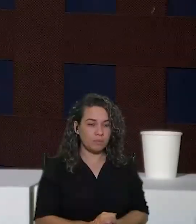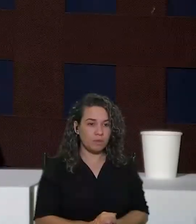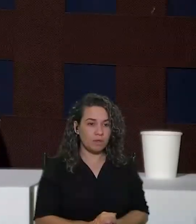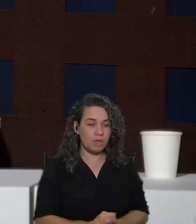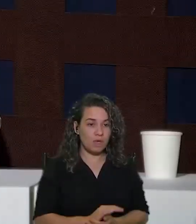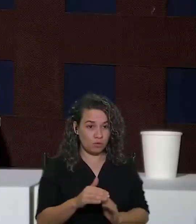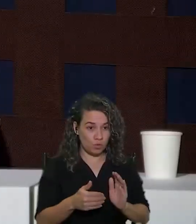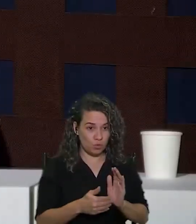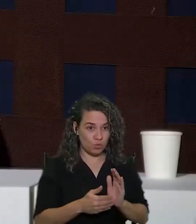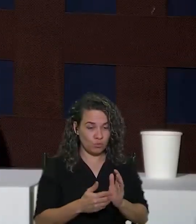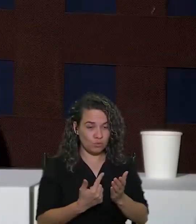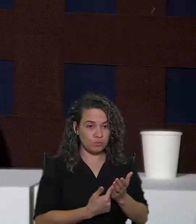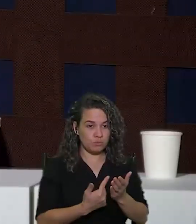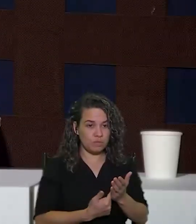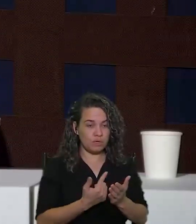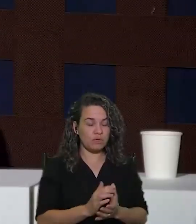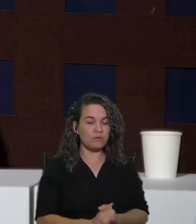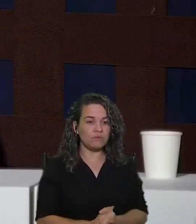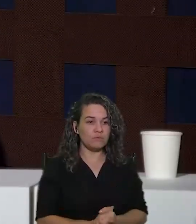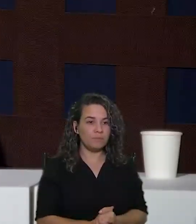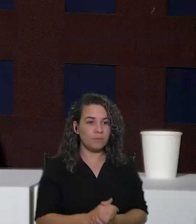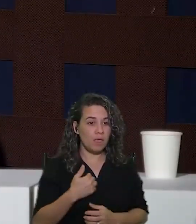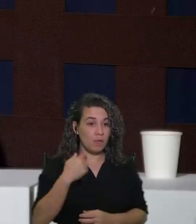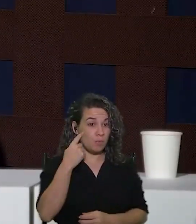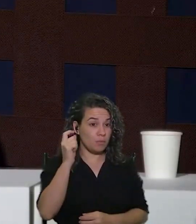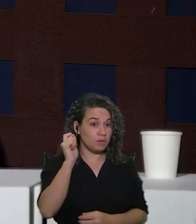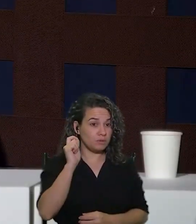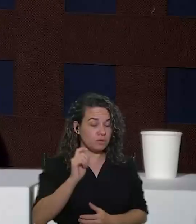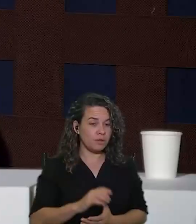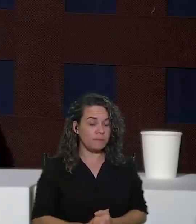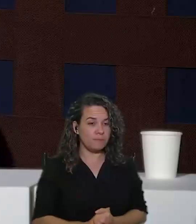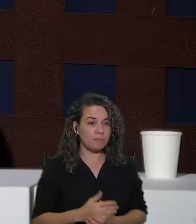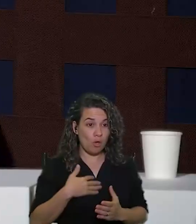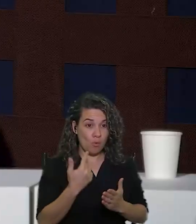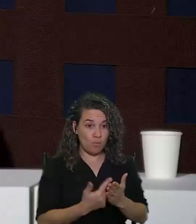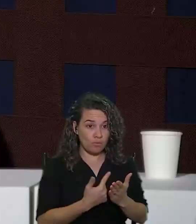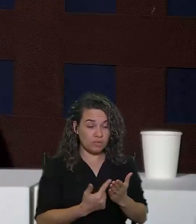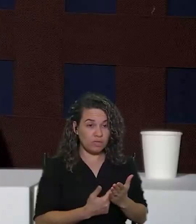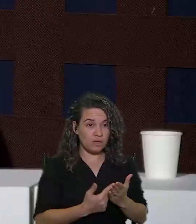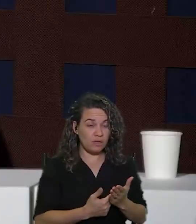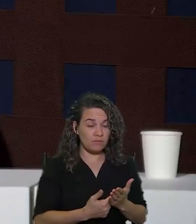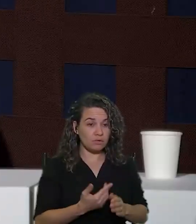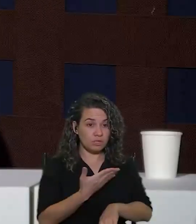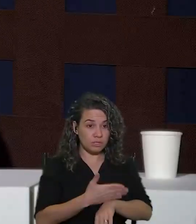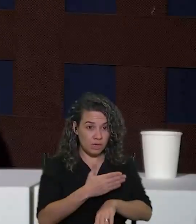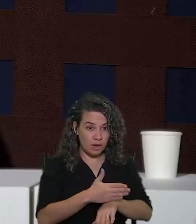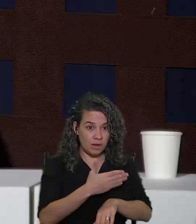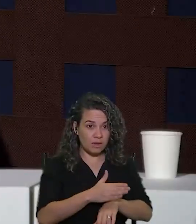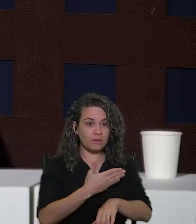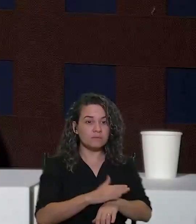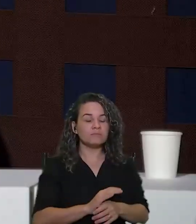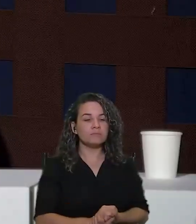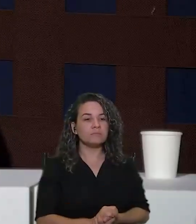romance, eu venho pensado num livro de ensaios, que se tudo der certo eu lanço no ano que